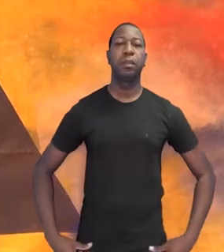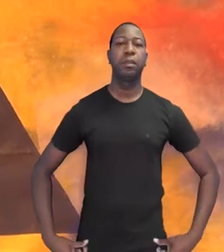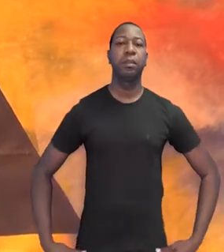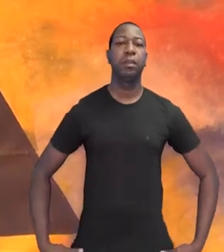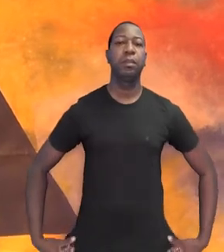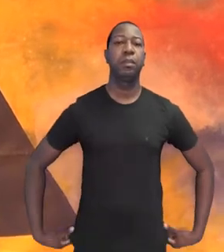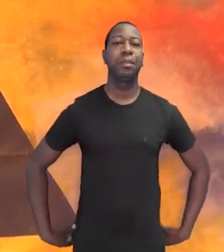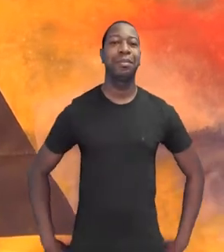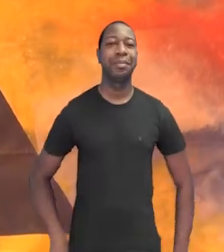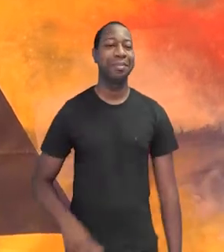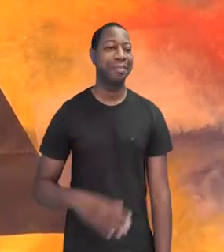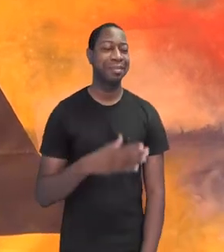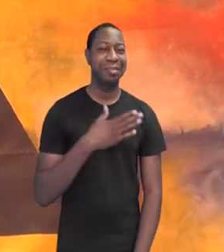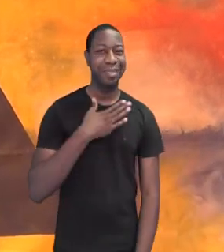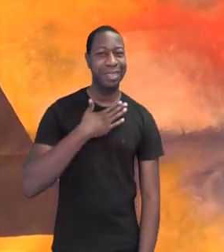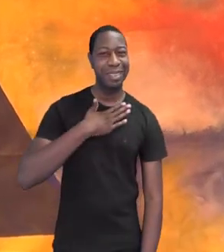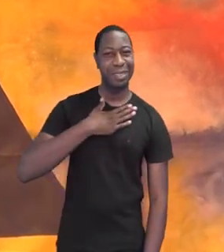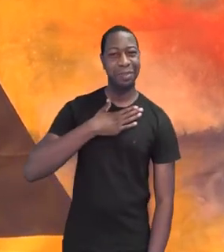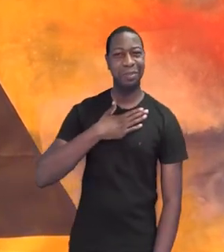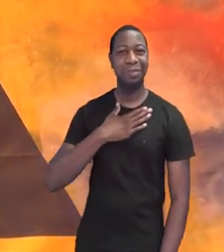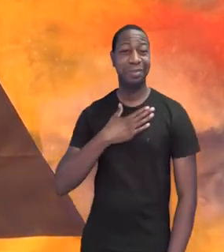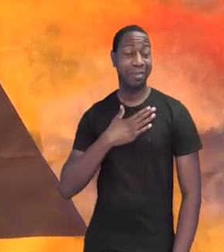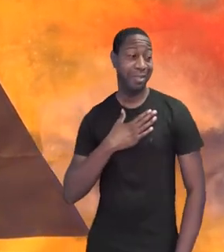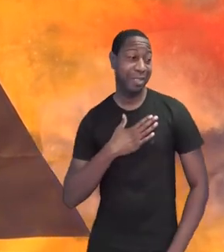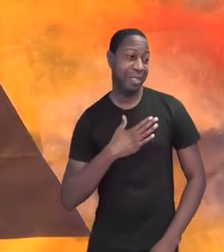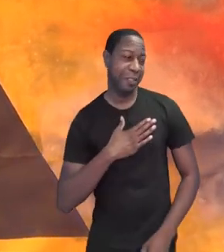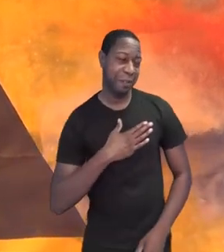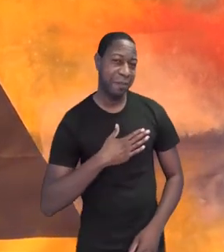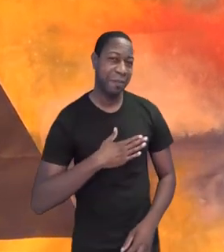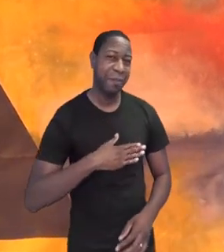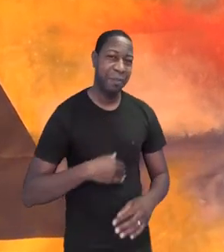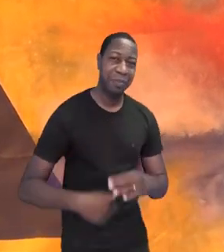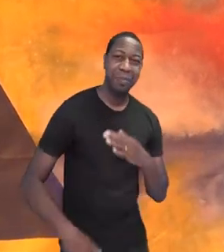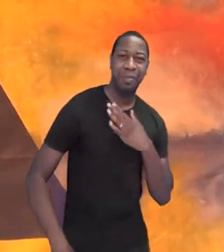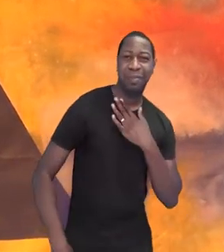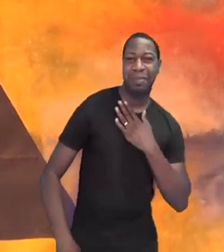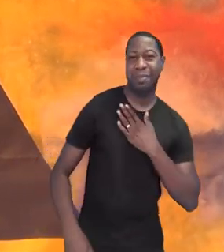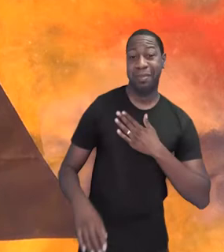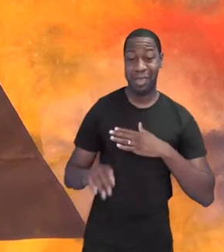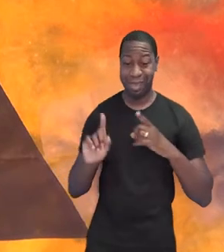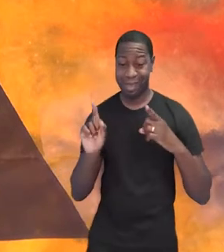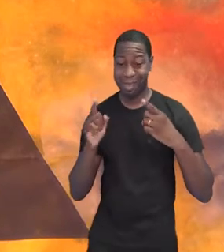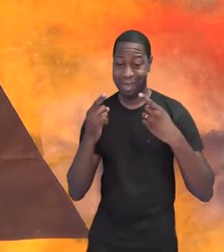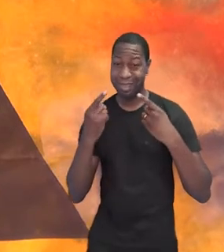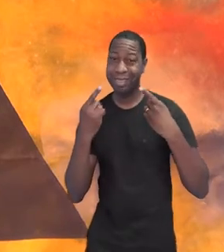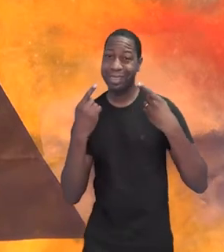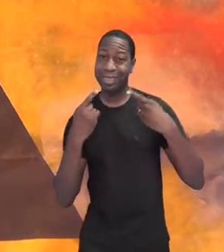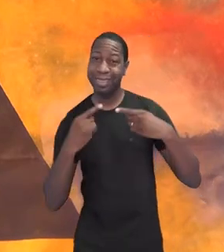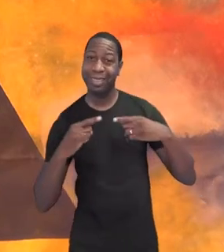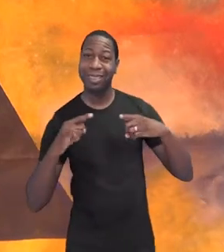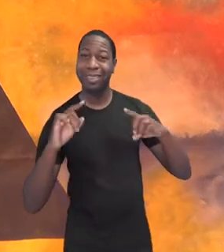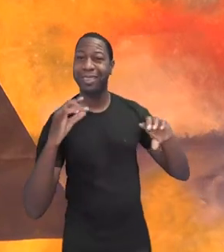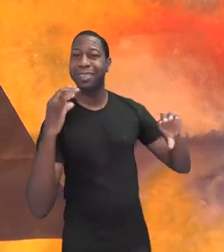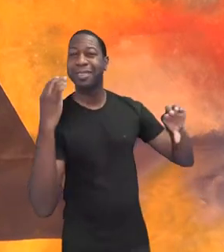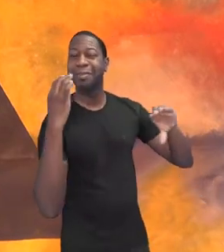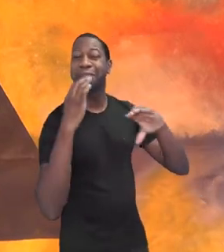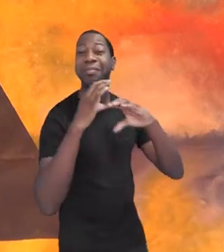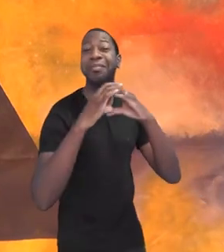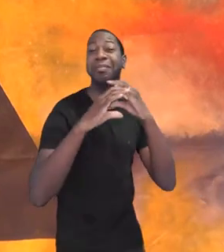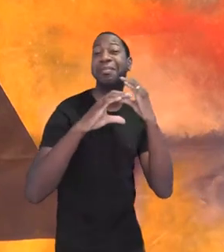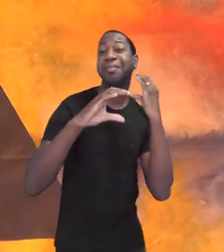Eu danço manso, muito manso. Eu canto, danço, danço e